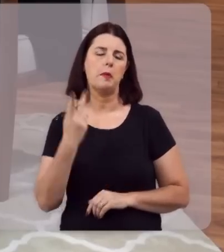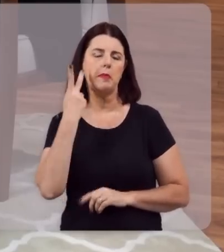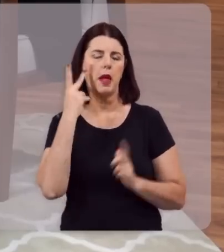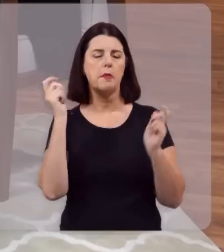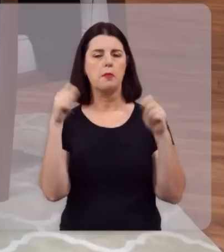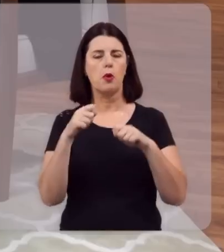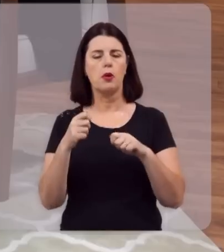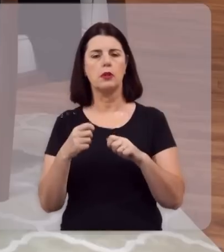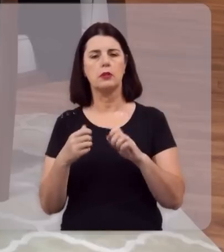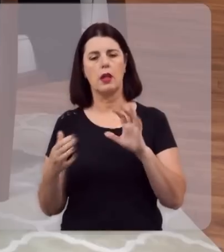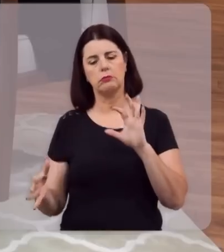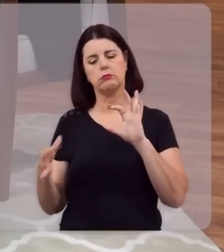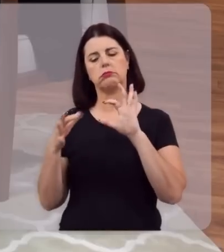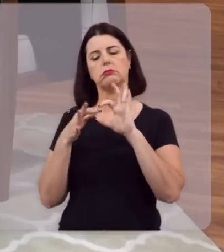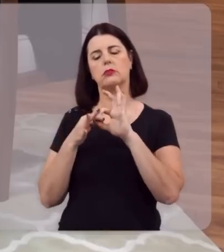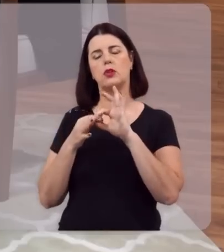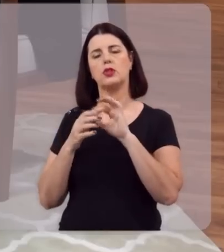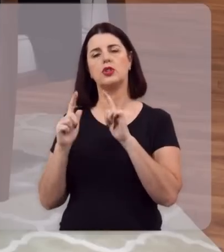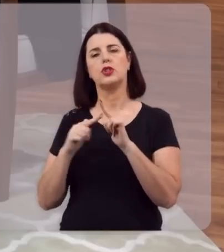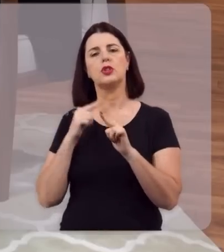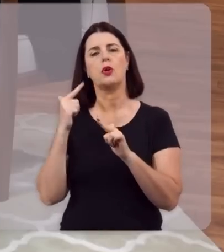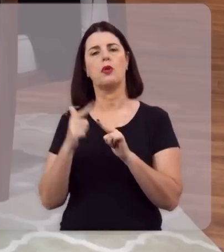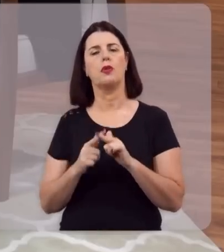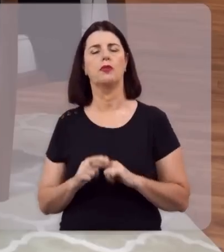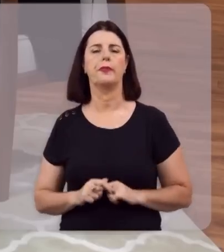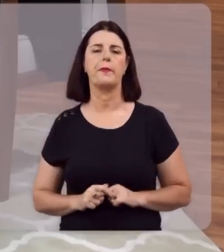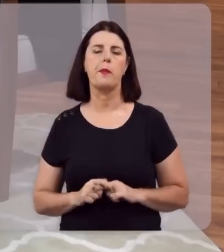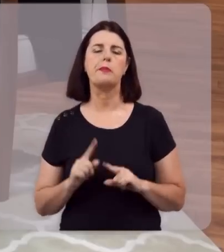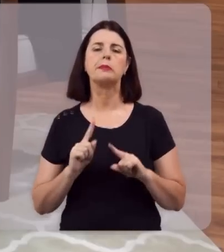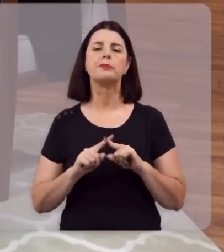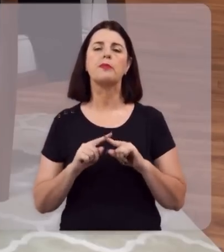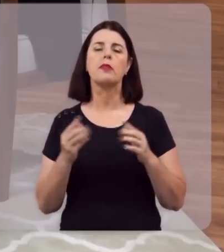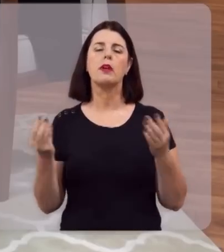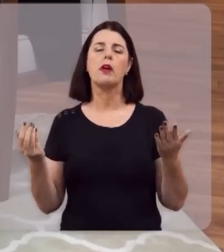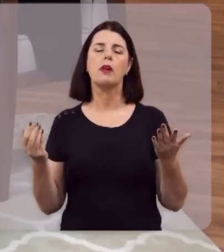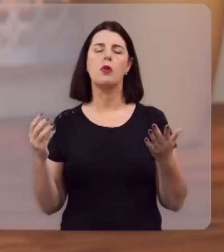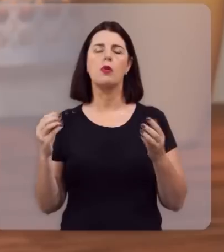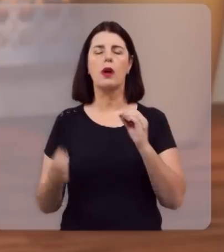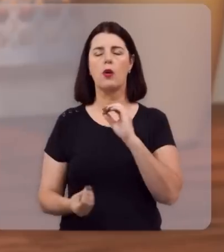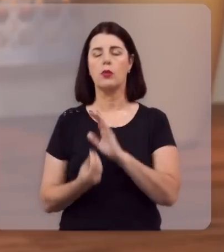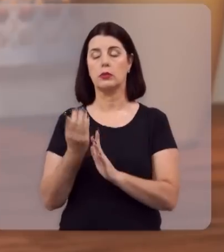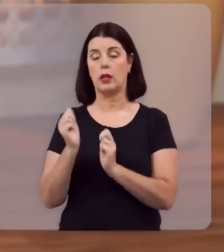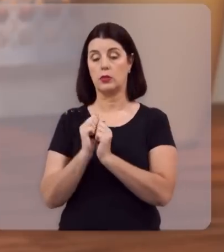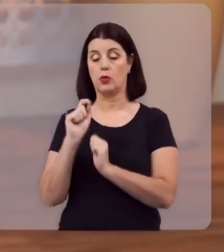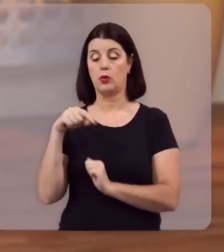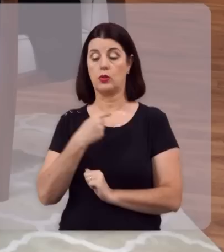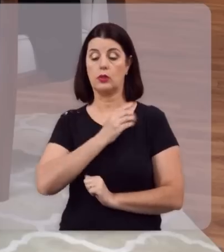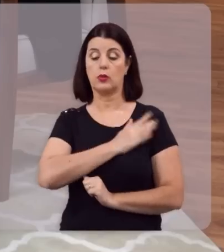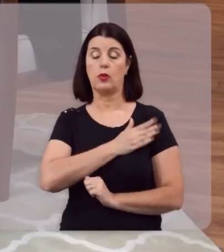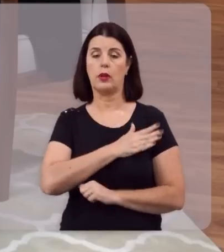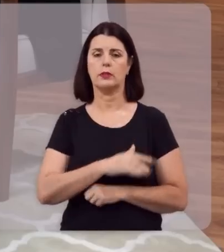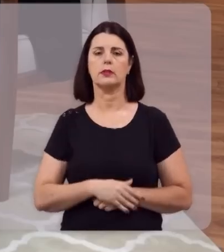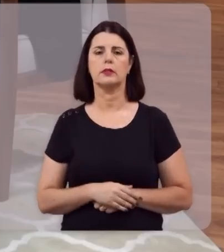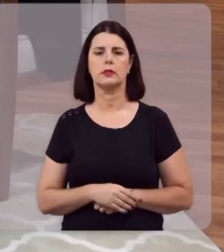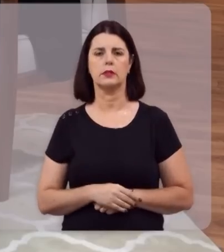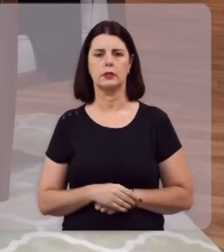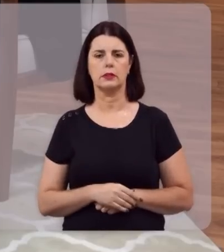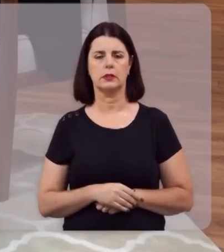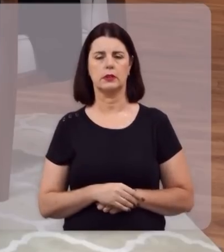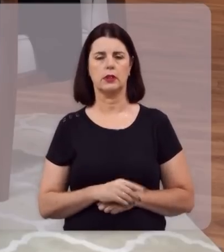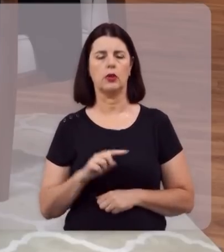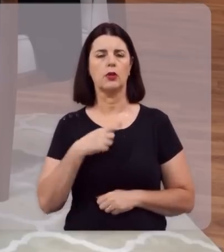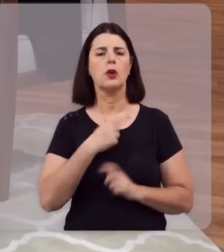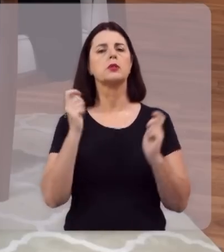né a para poder nos trazer para esse relacionamento o que que isso gera agora em nós ou como constrange o nosso coração